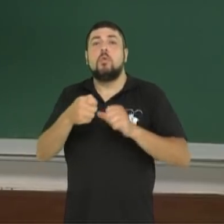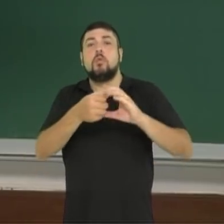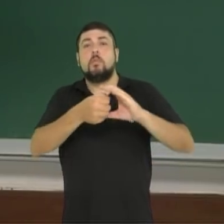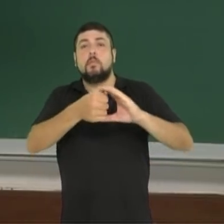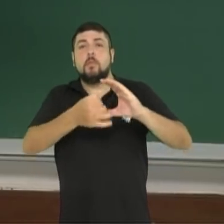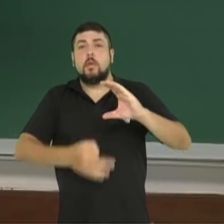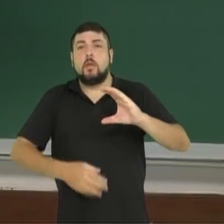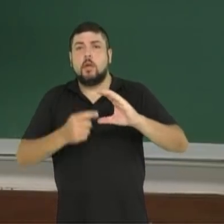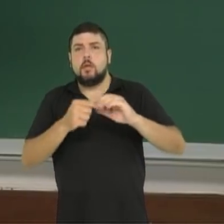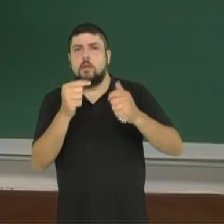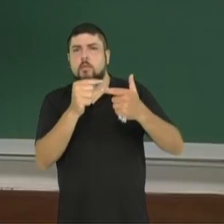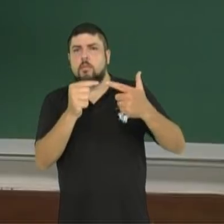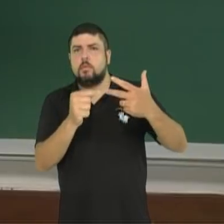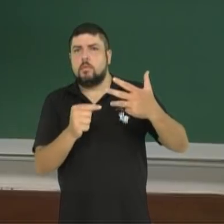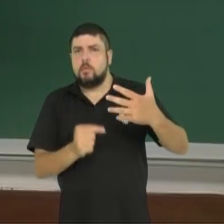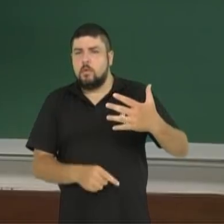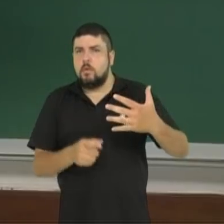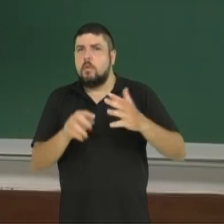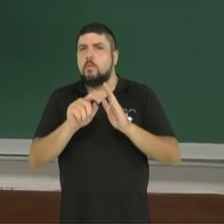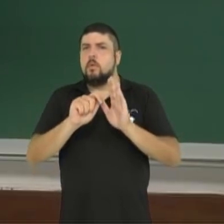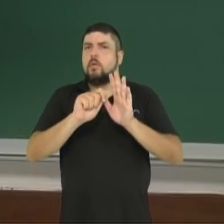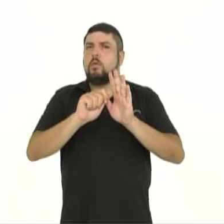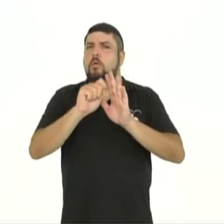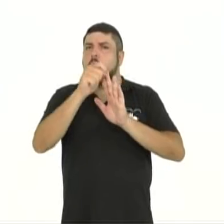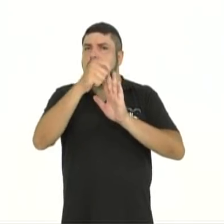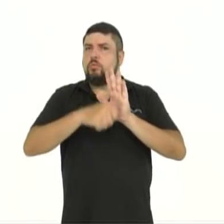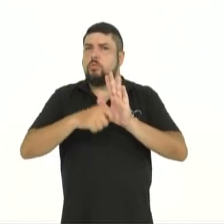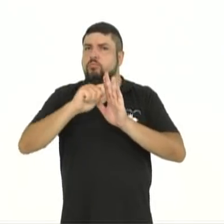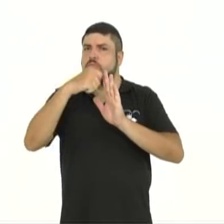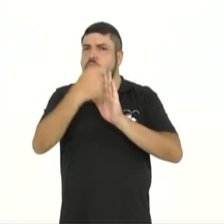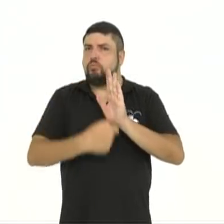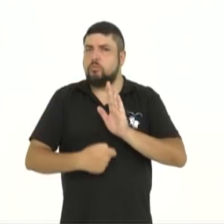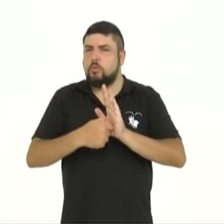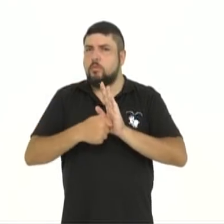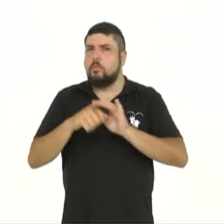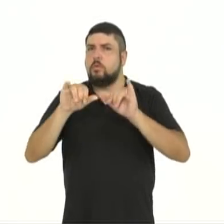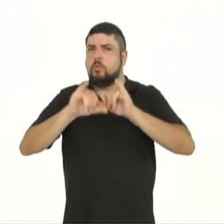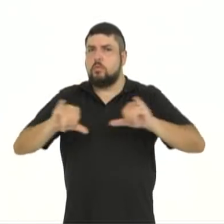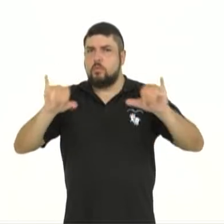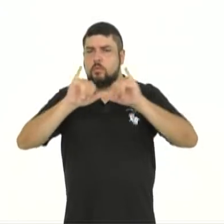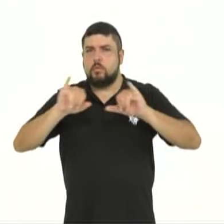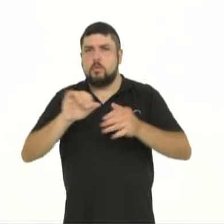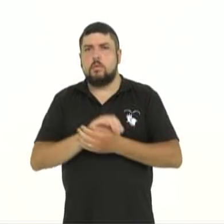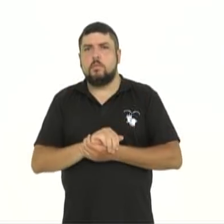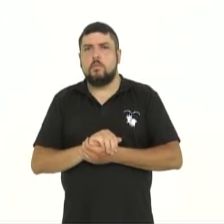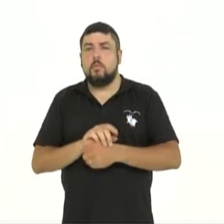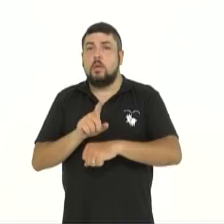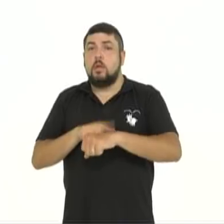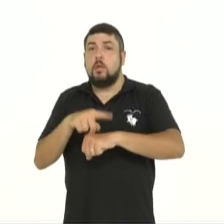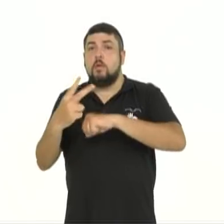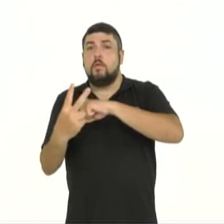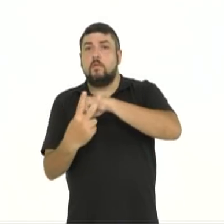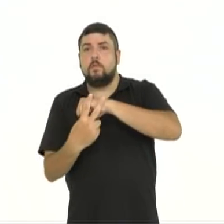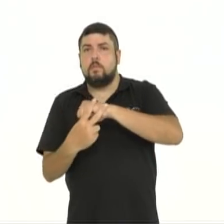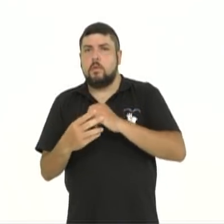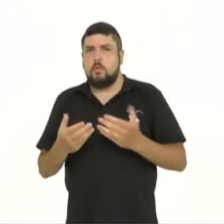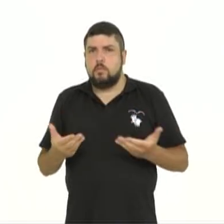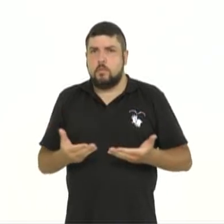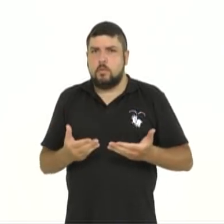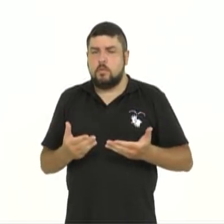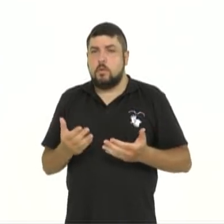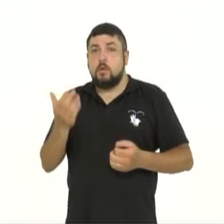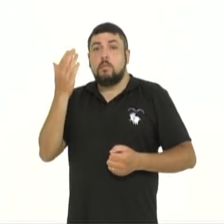características do gênero textual notícia. E vamos reconhecer o tempo verbal, presente, passado e futuro